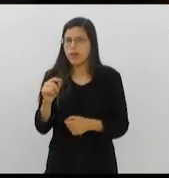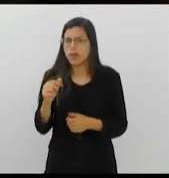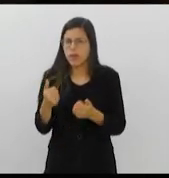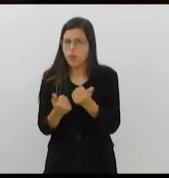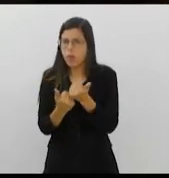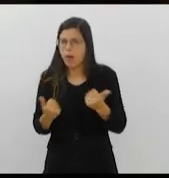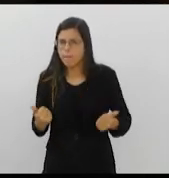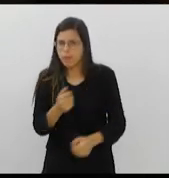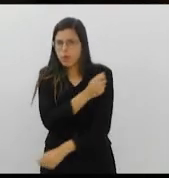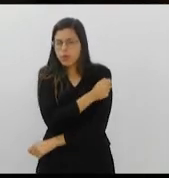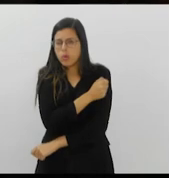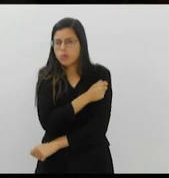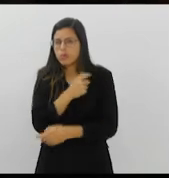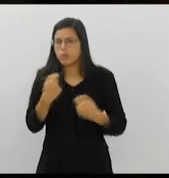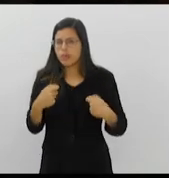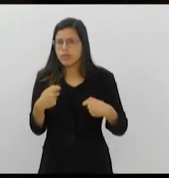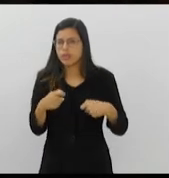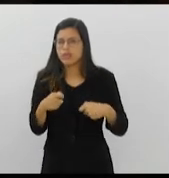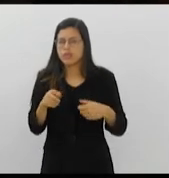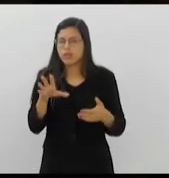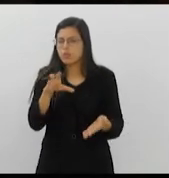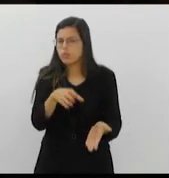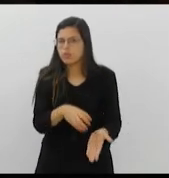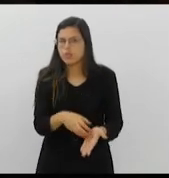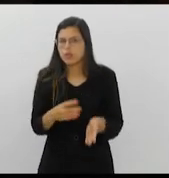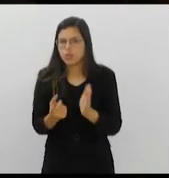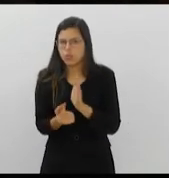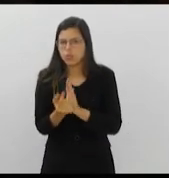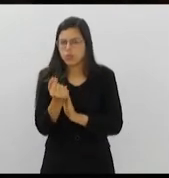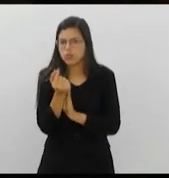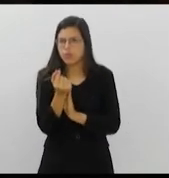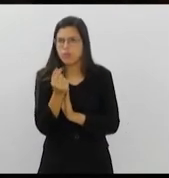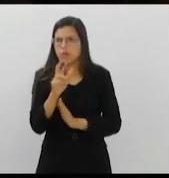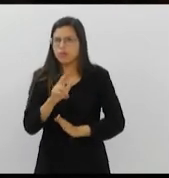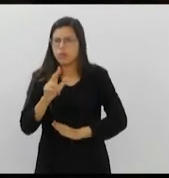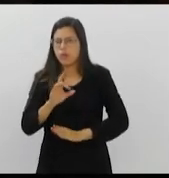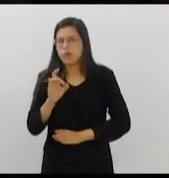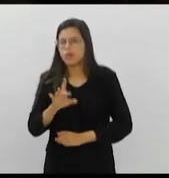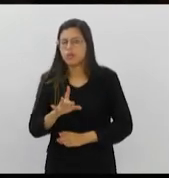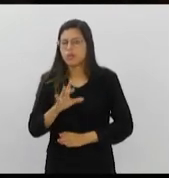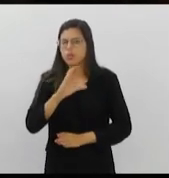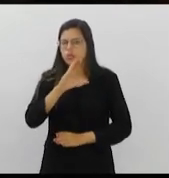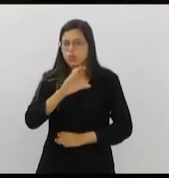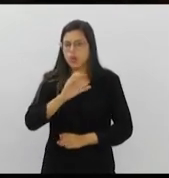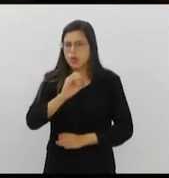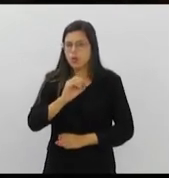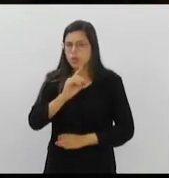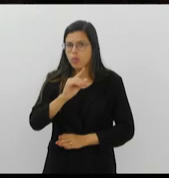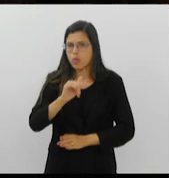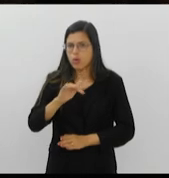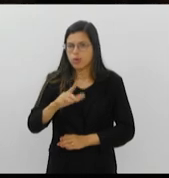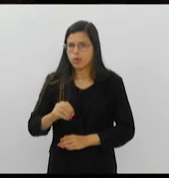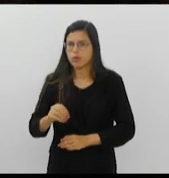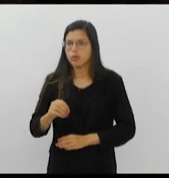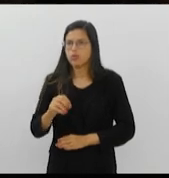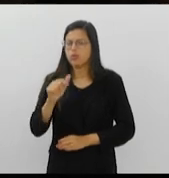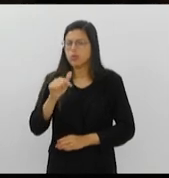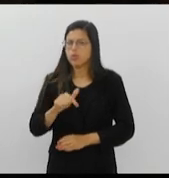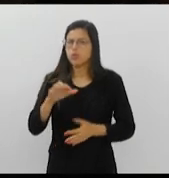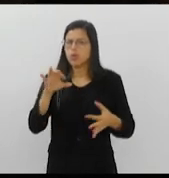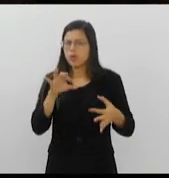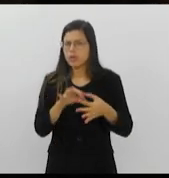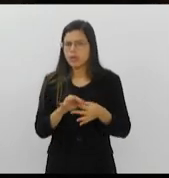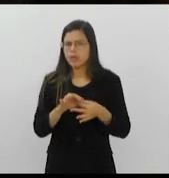na centralidade do orçamento, não apenas em códigos como esses vinculados à nossa peça